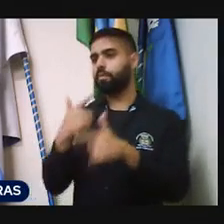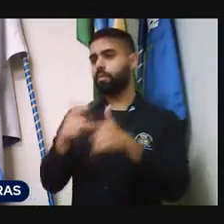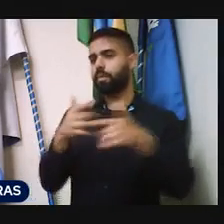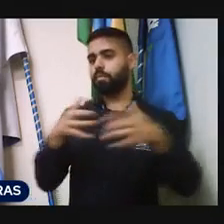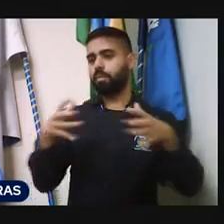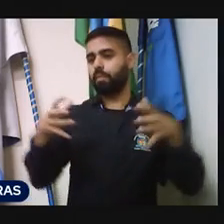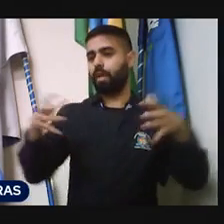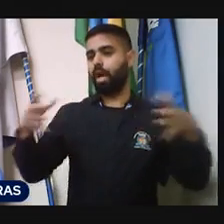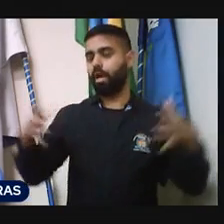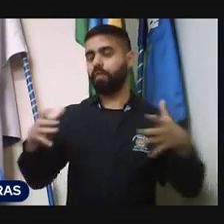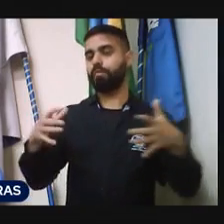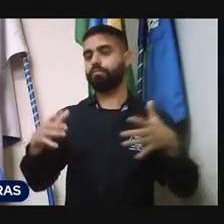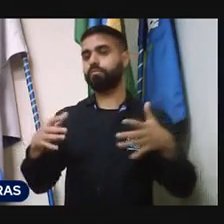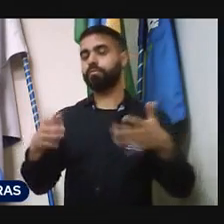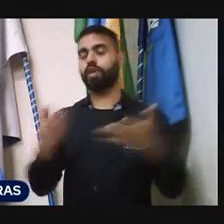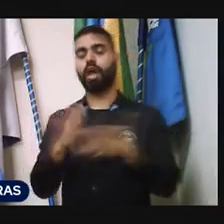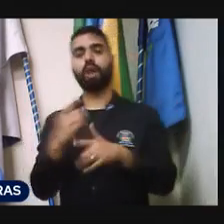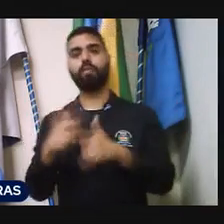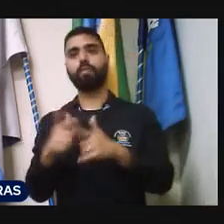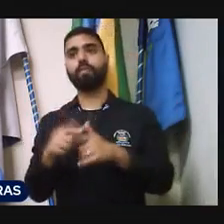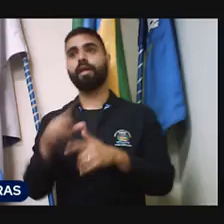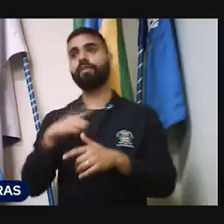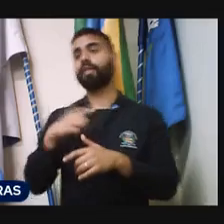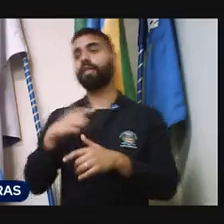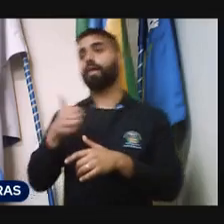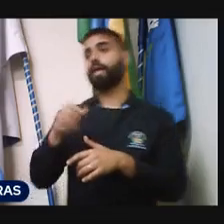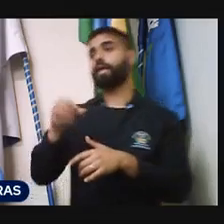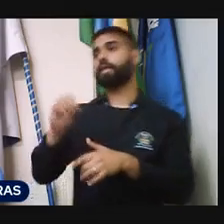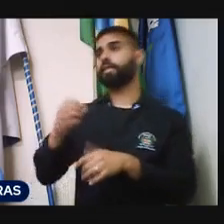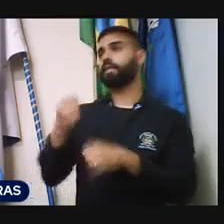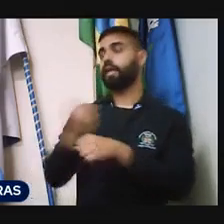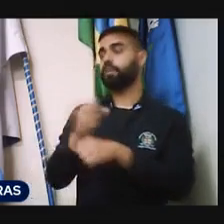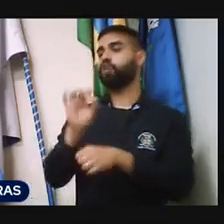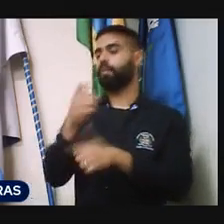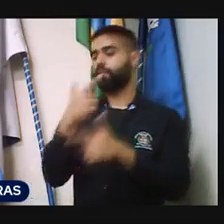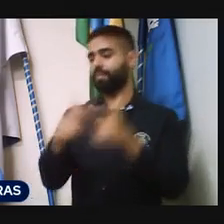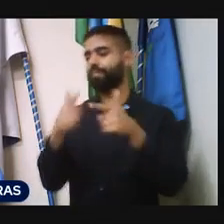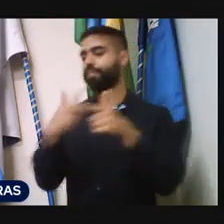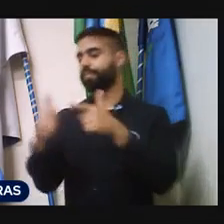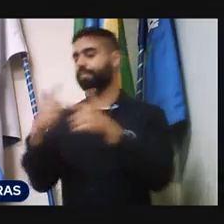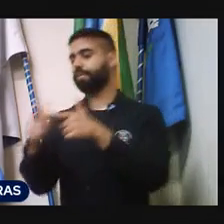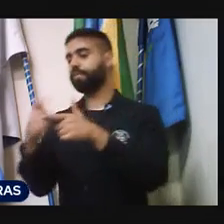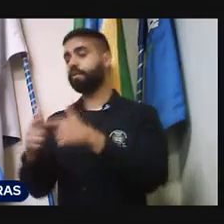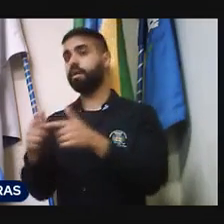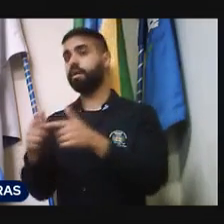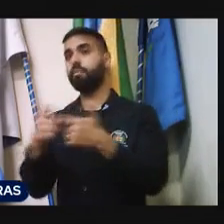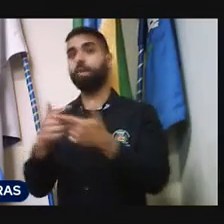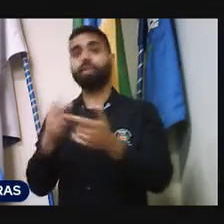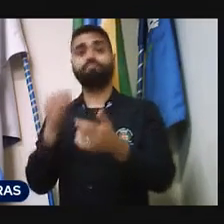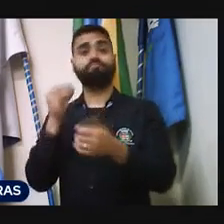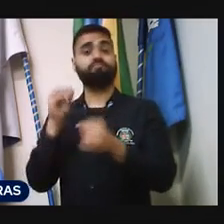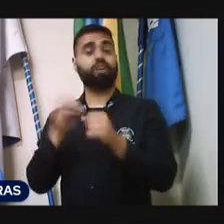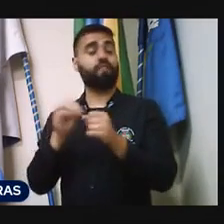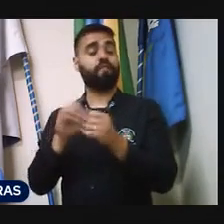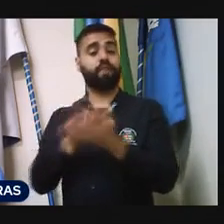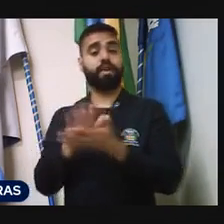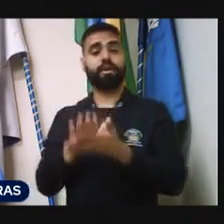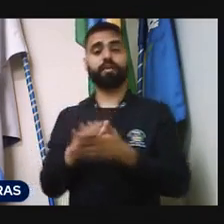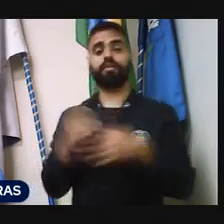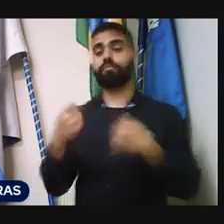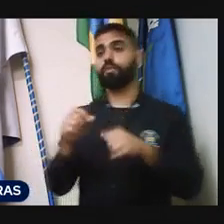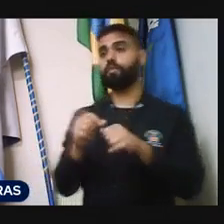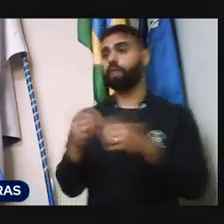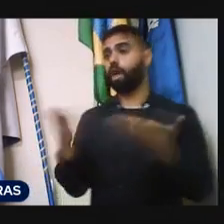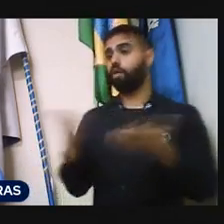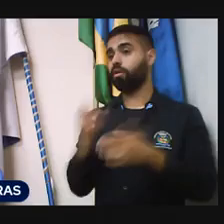problema não resolvido E aí daqui a pouco você vai estar com 10 mandatos só problema só problema só problema porque nada tá ser resolvido a ordem das